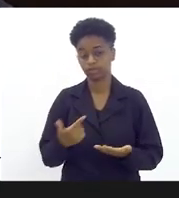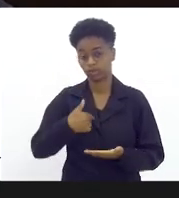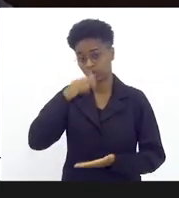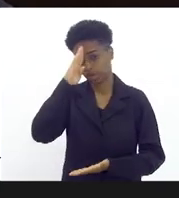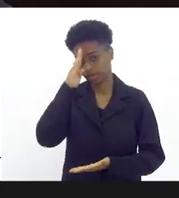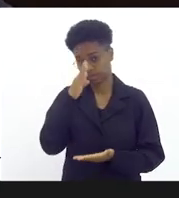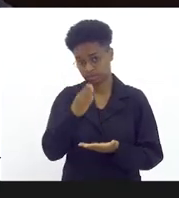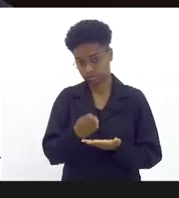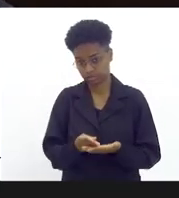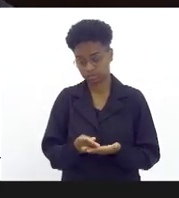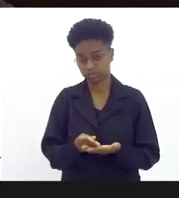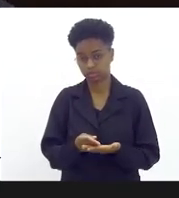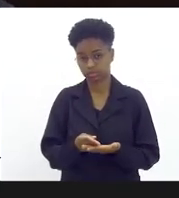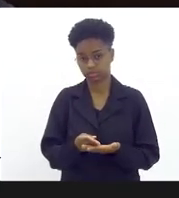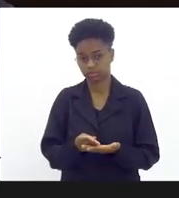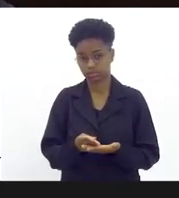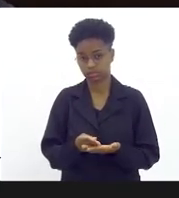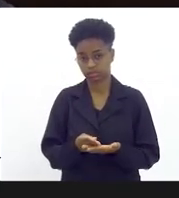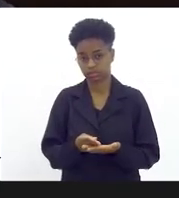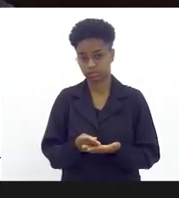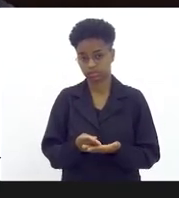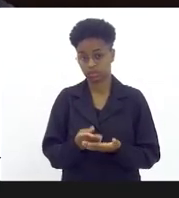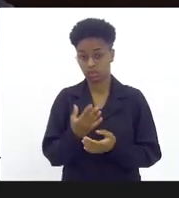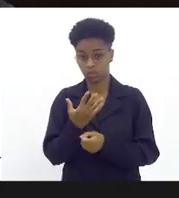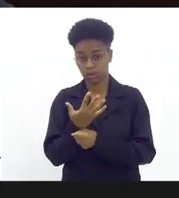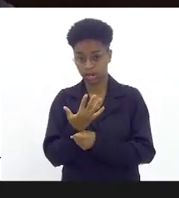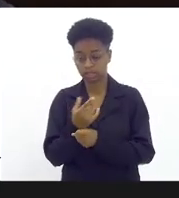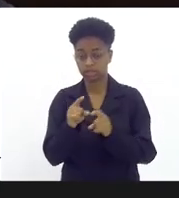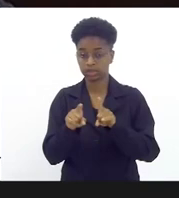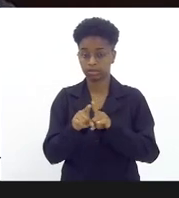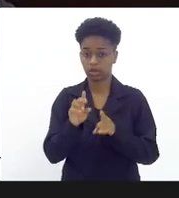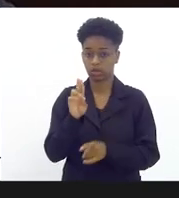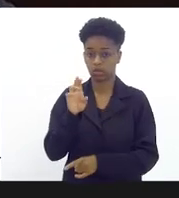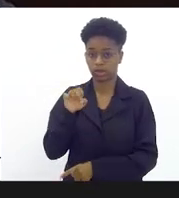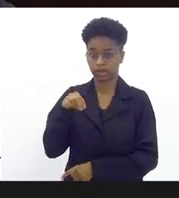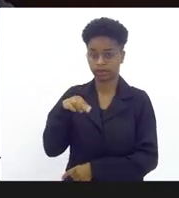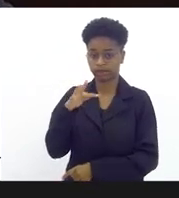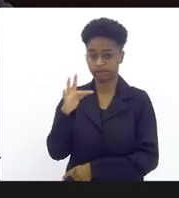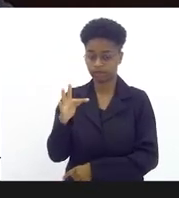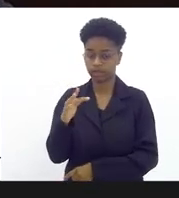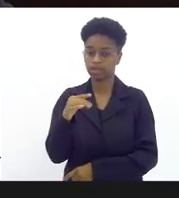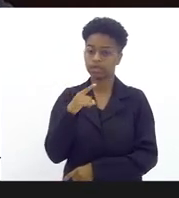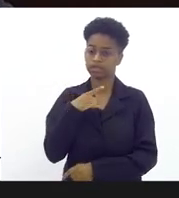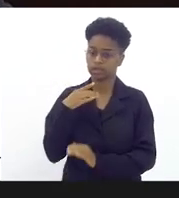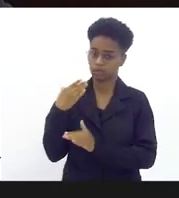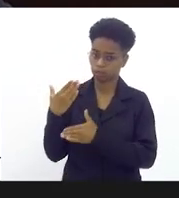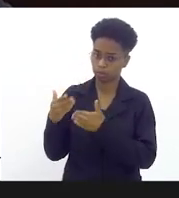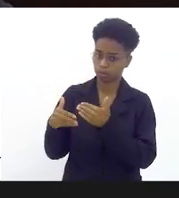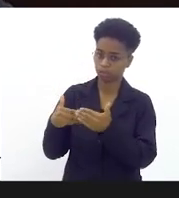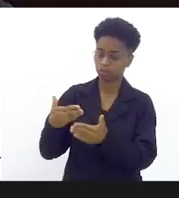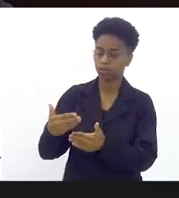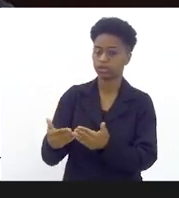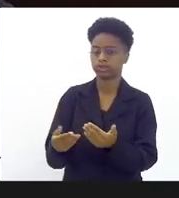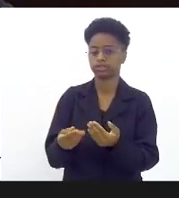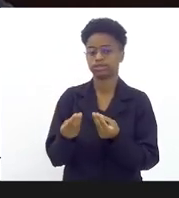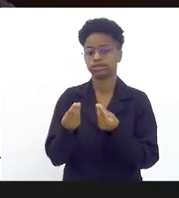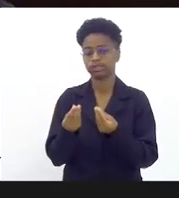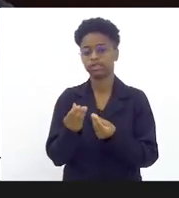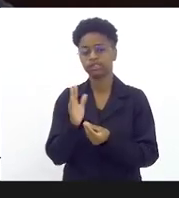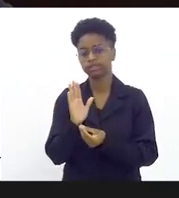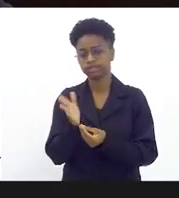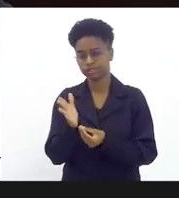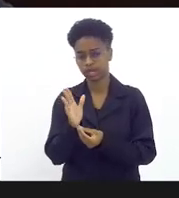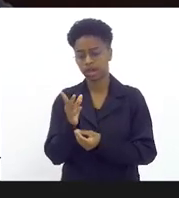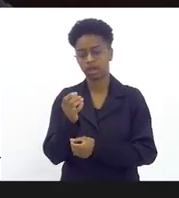que, tanto na UERJ quanto na UENF, existe um processo já instalado